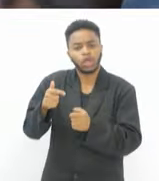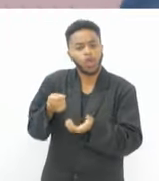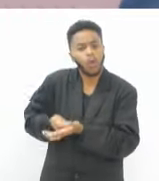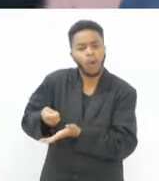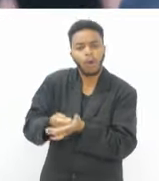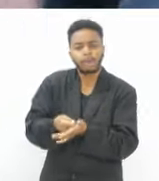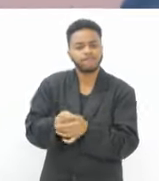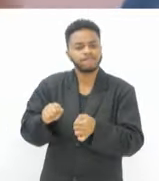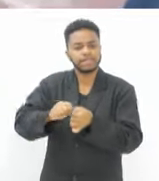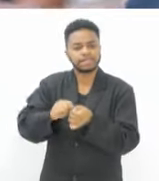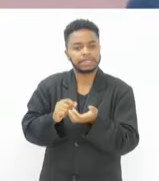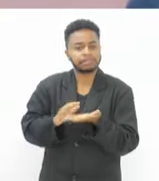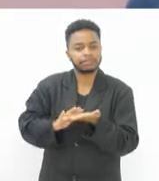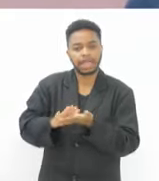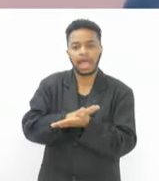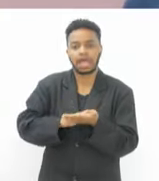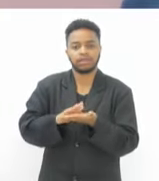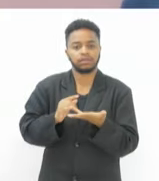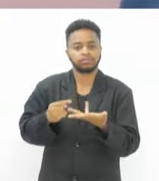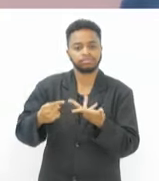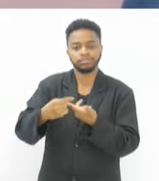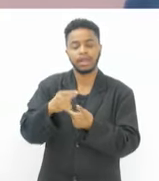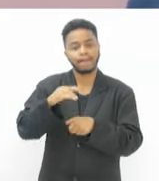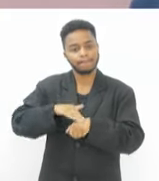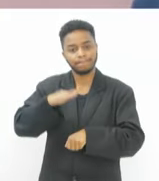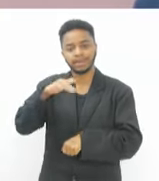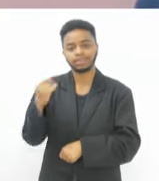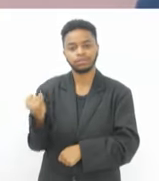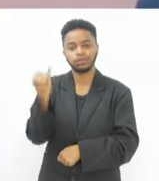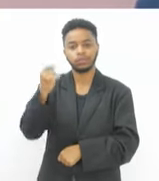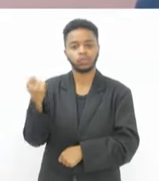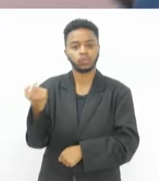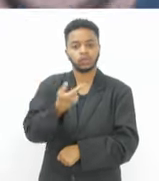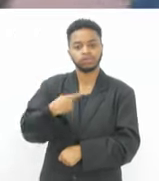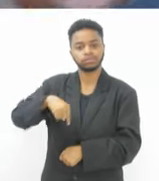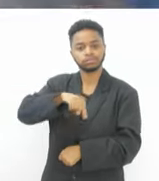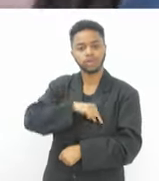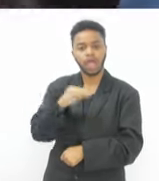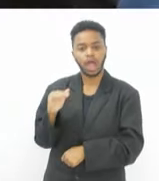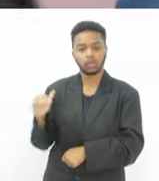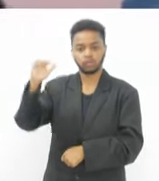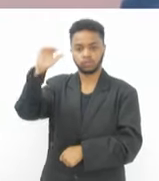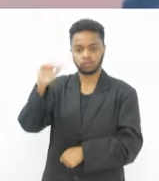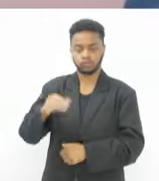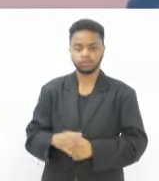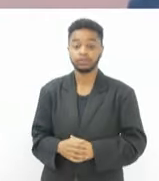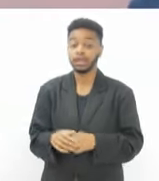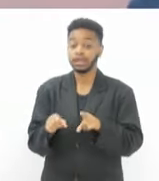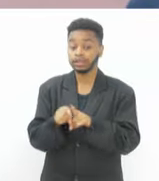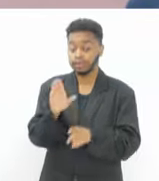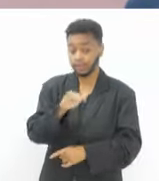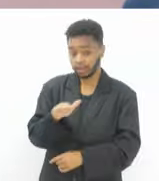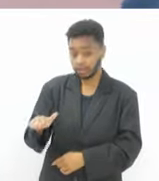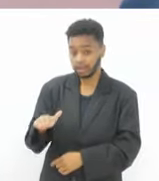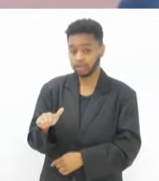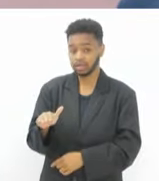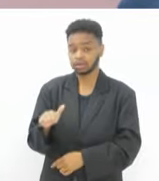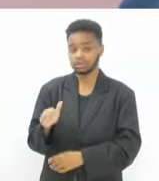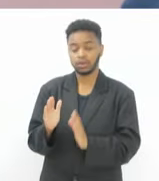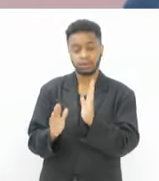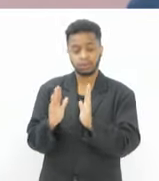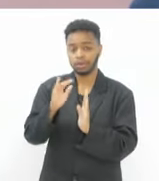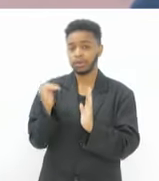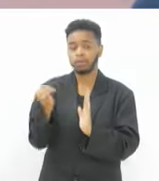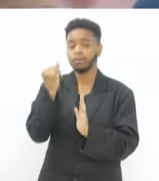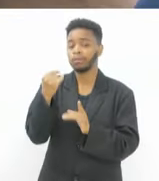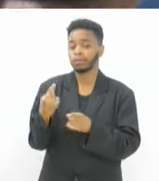do fazer, é muito mais importante do que para nós adultos. Para as crianças, essa importância se